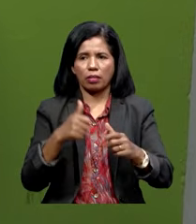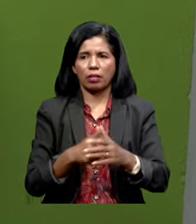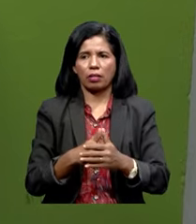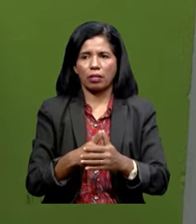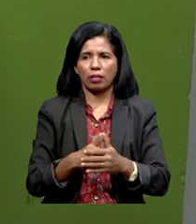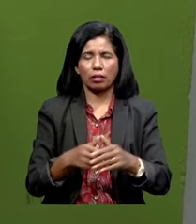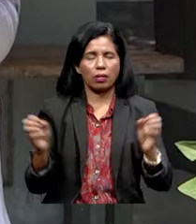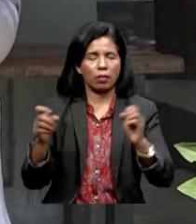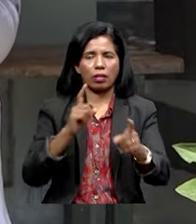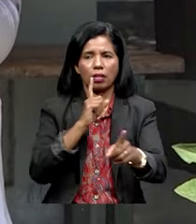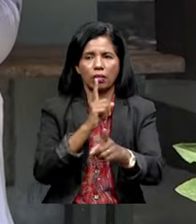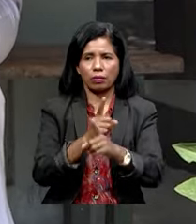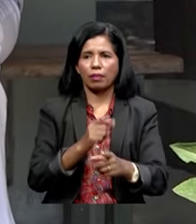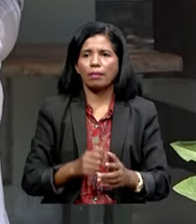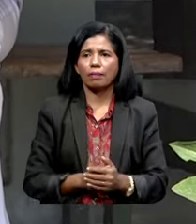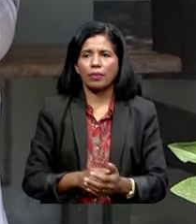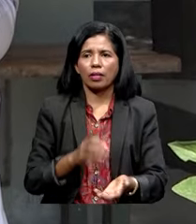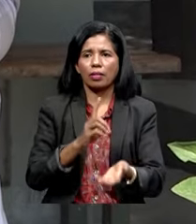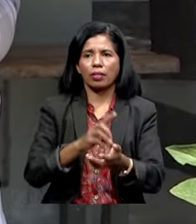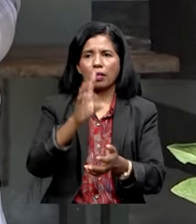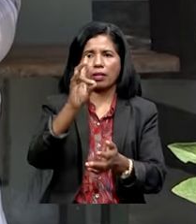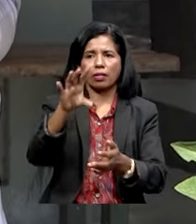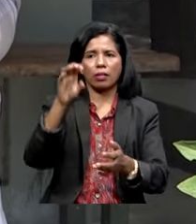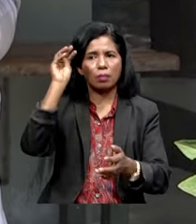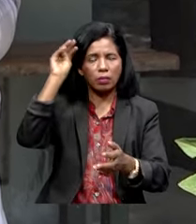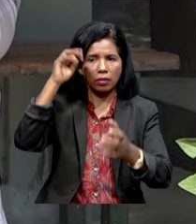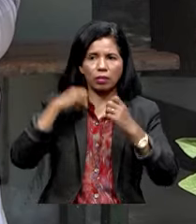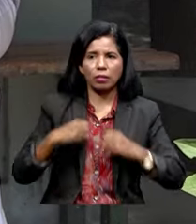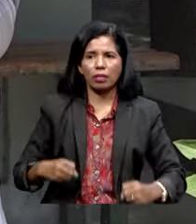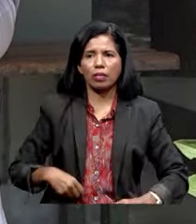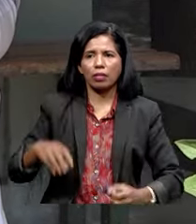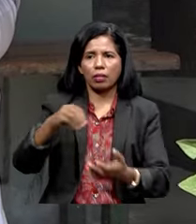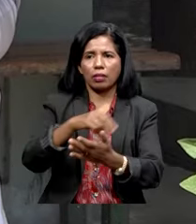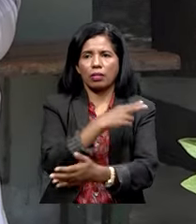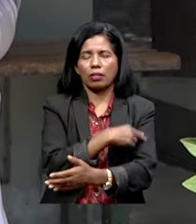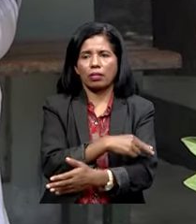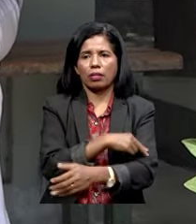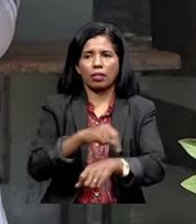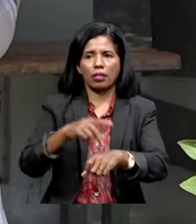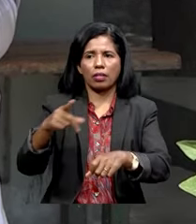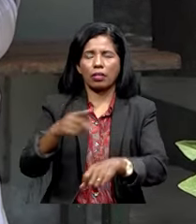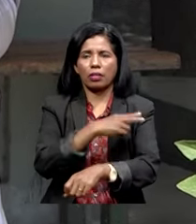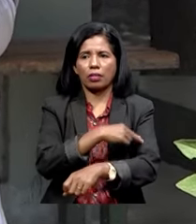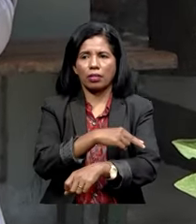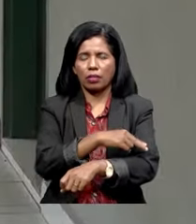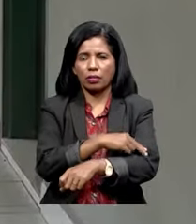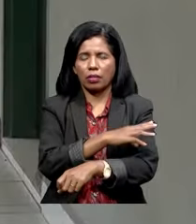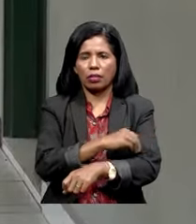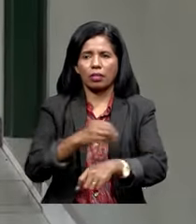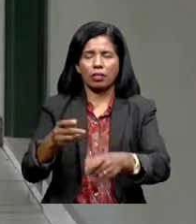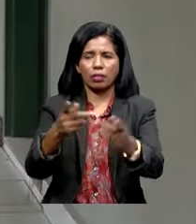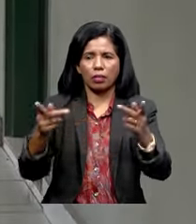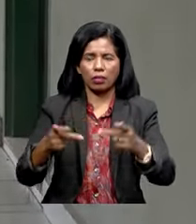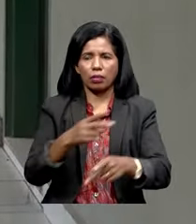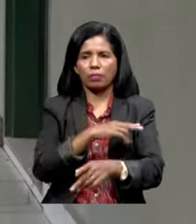colibate bela los. Pessoal Saúde Atuzualo Recine, Ministério de Saúde, coloca o Hospital Nacional, Hospital Referência, Centro no Posto de